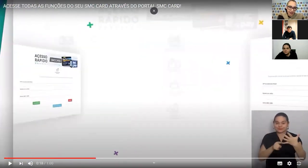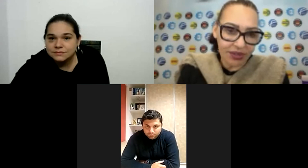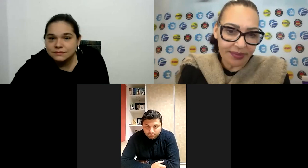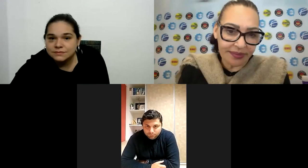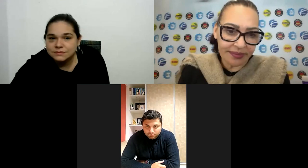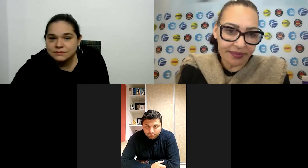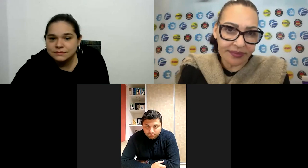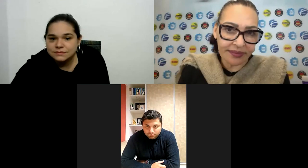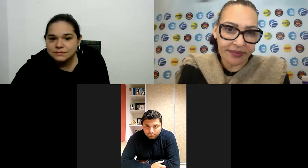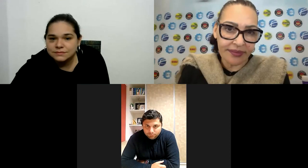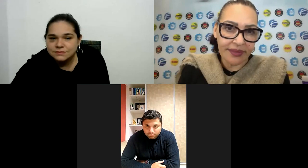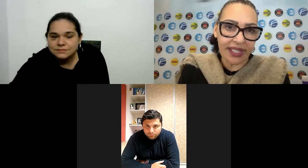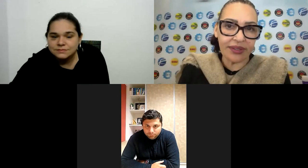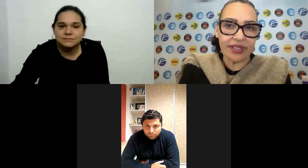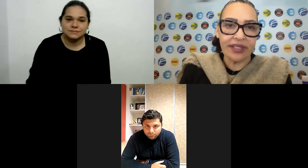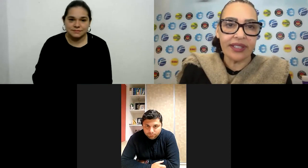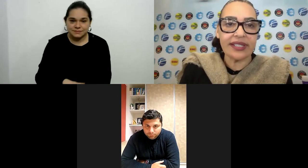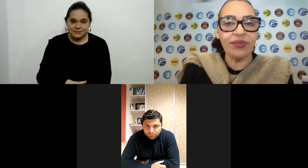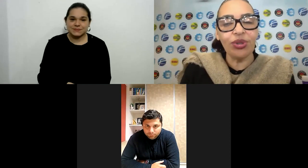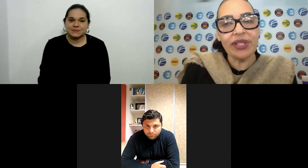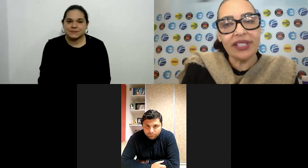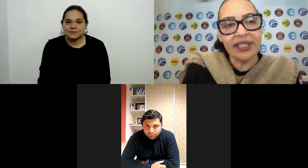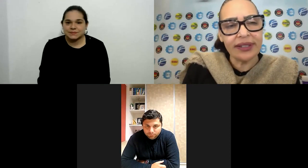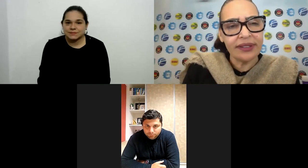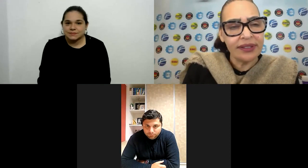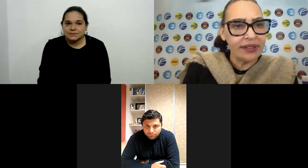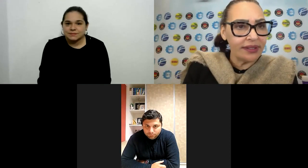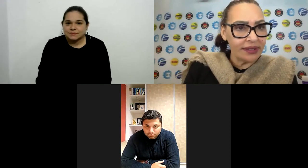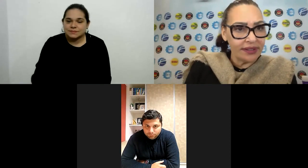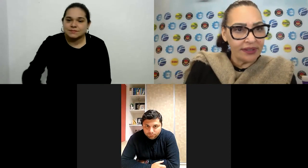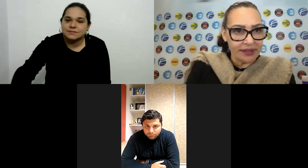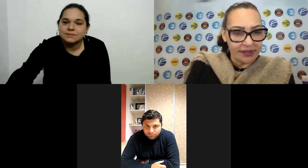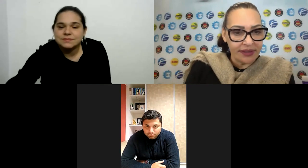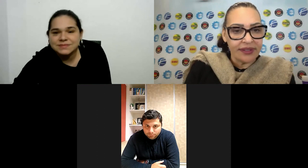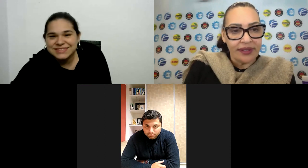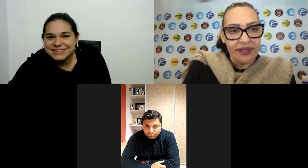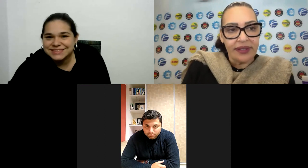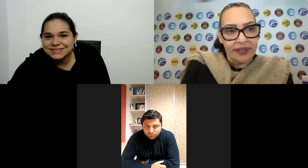Cláudia? Pode falar. Cláudia, está sem volume, querida. Eu vou pôr de novo.